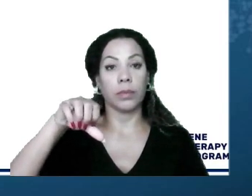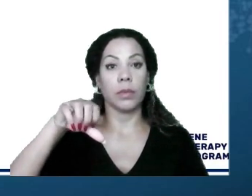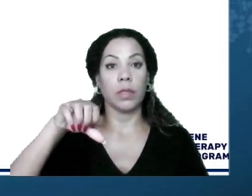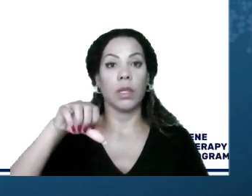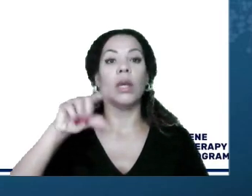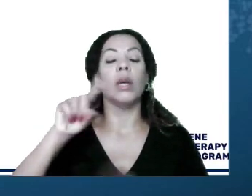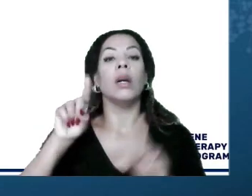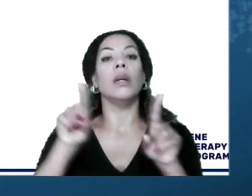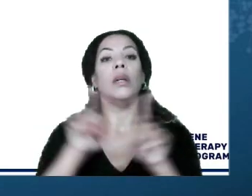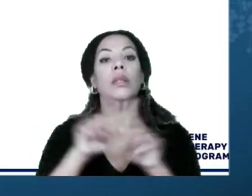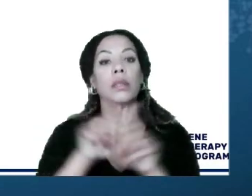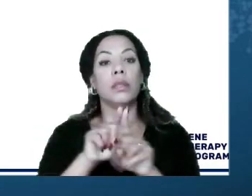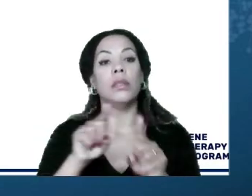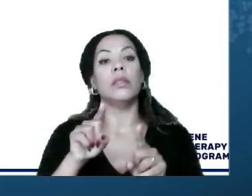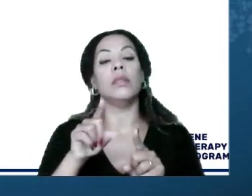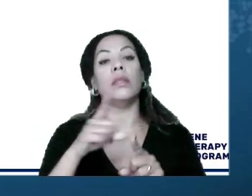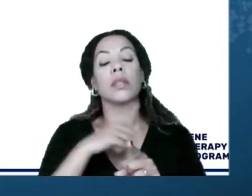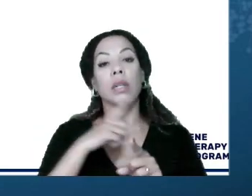e correndo